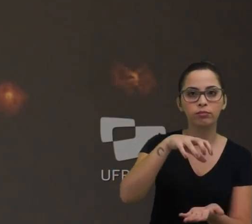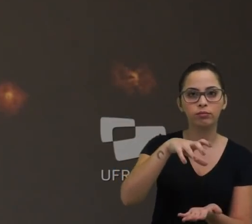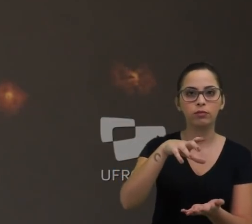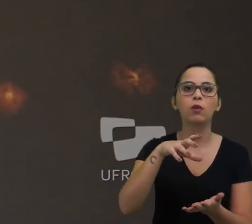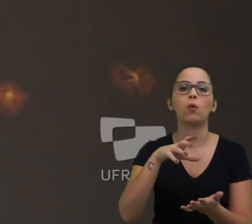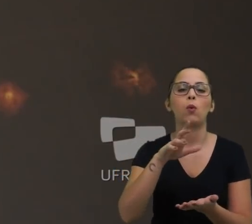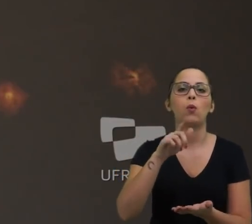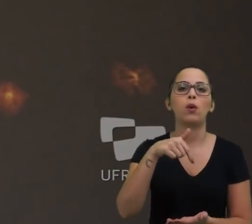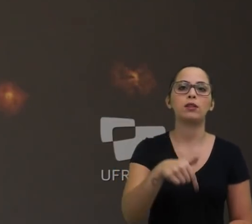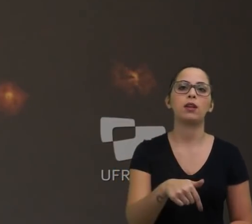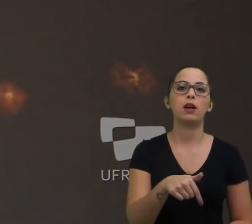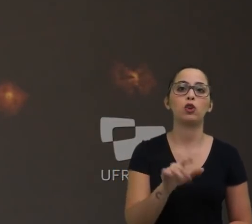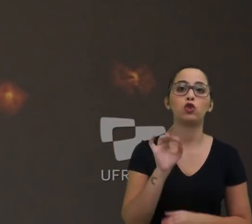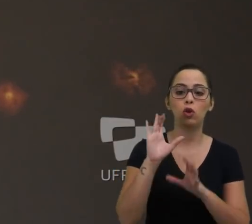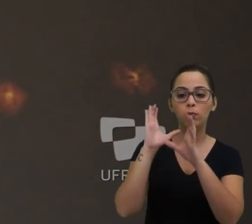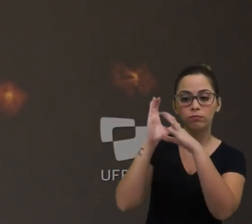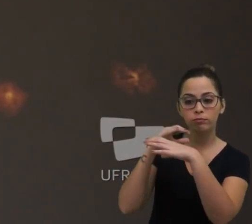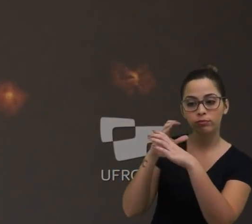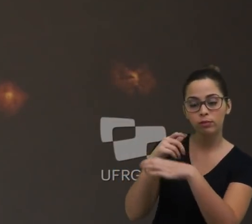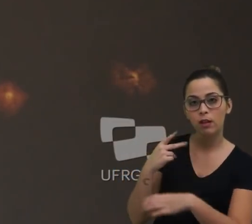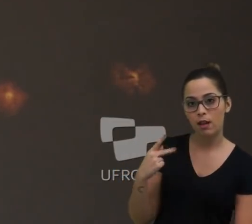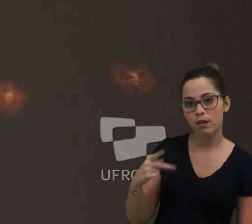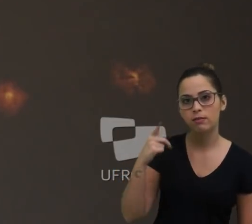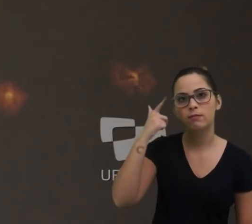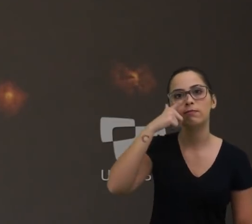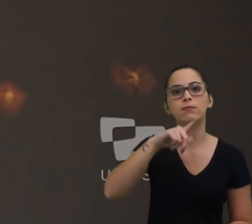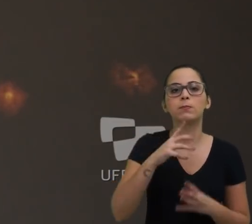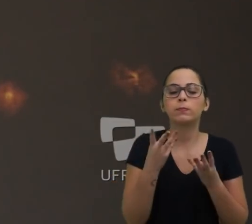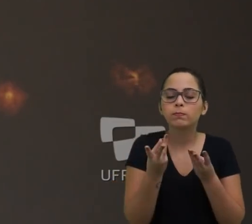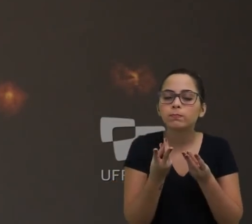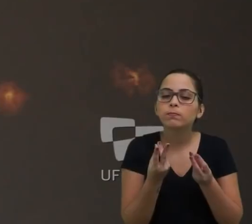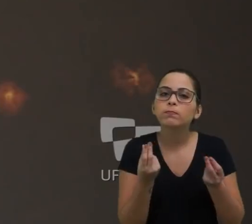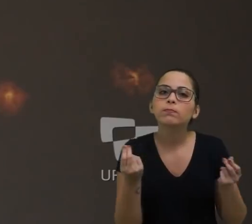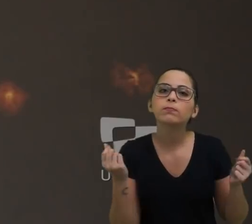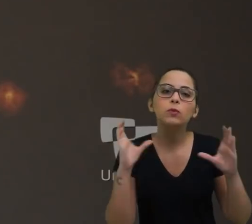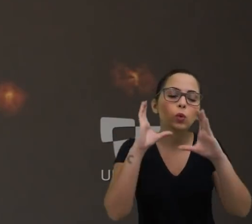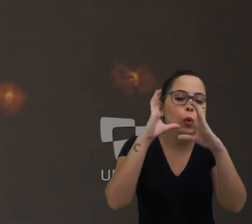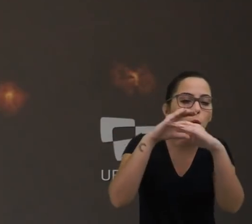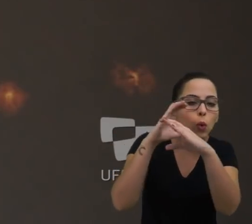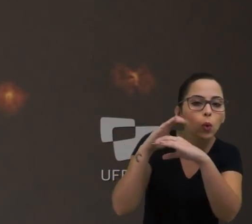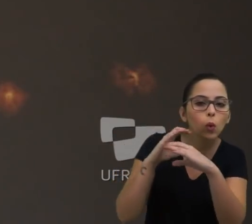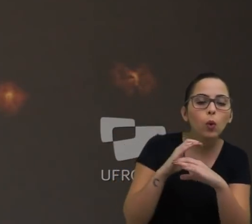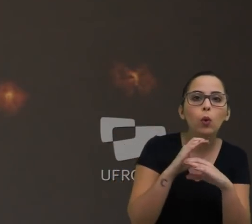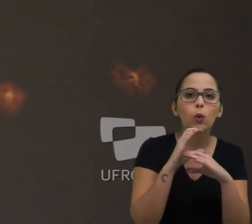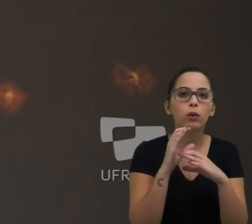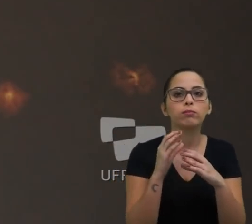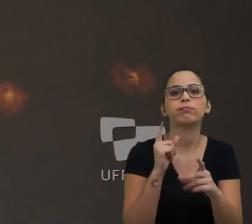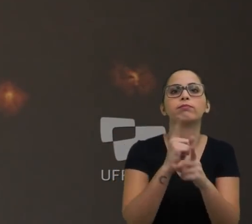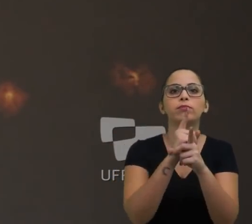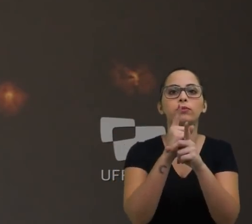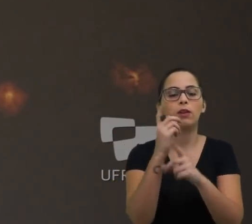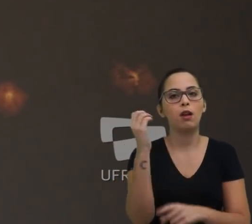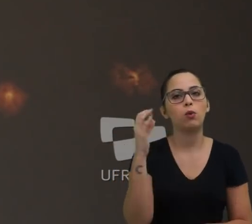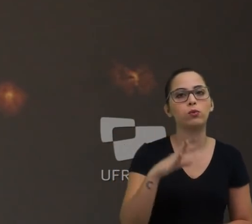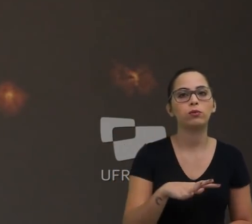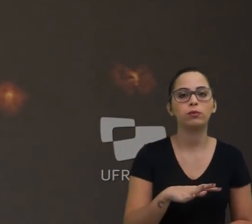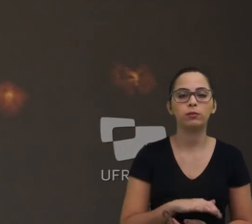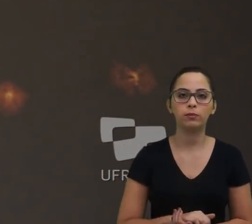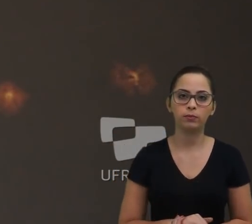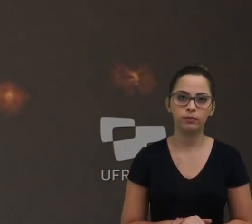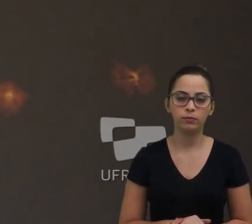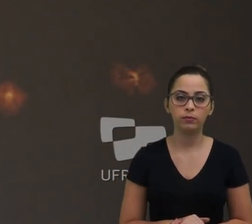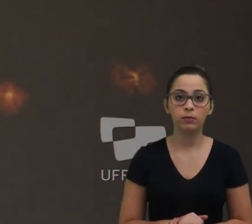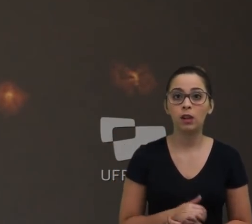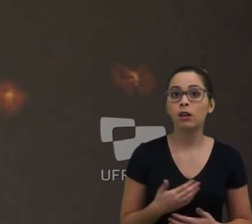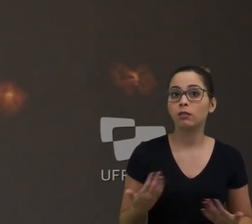está bloqueado, está uns pontinhos pretos ali. E isso aqui é gás que está sendo